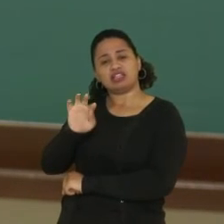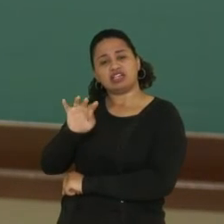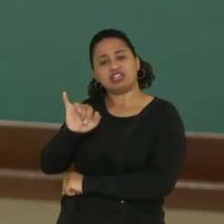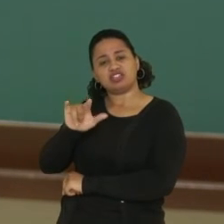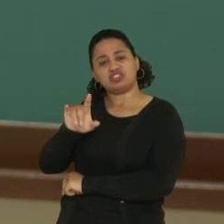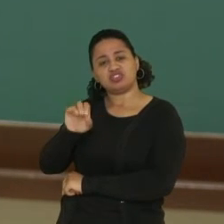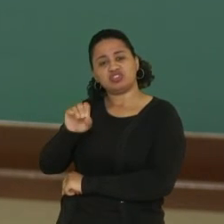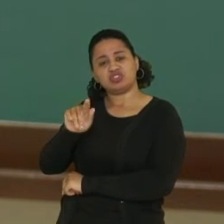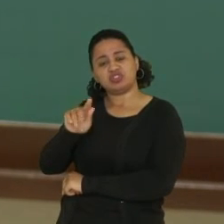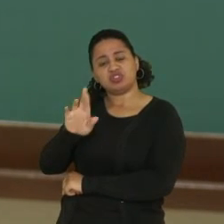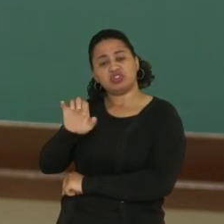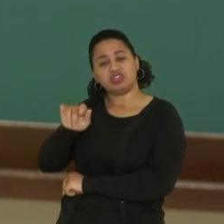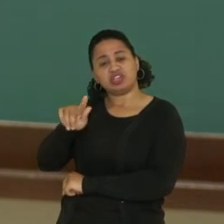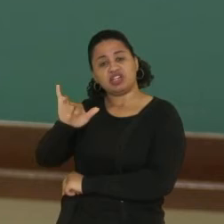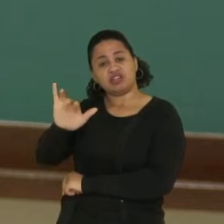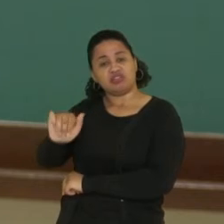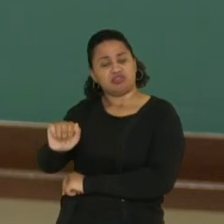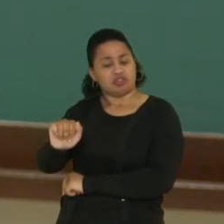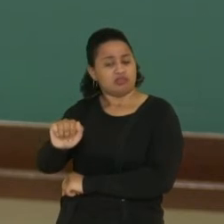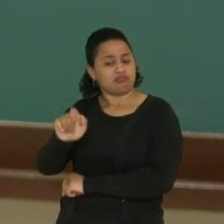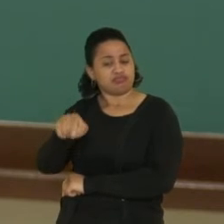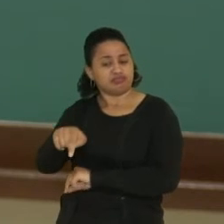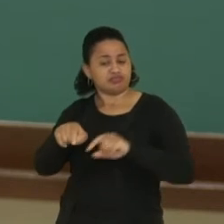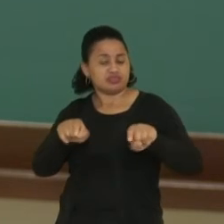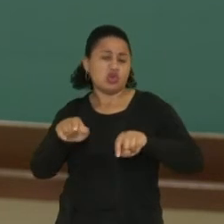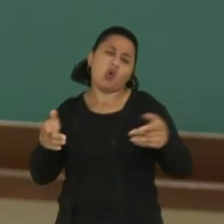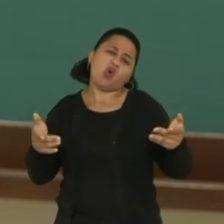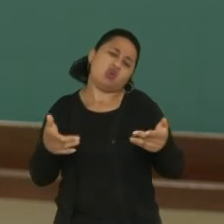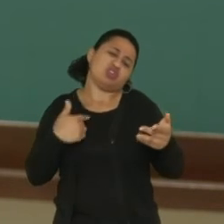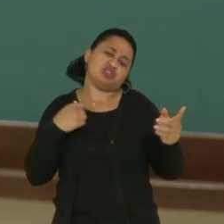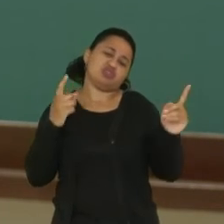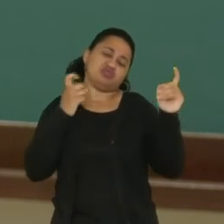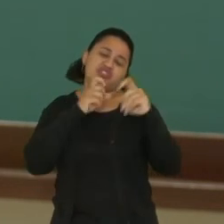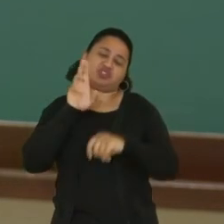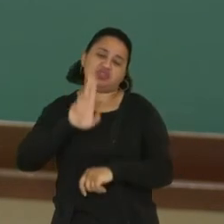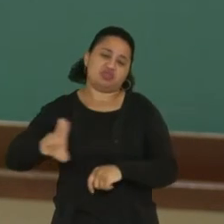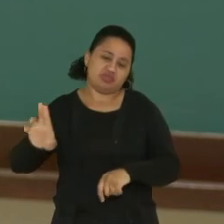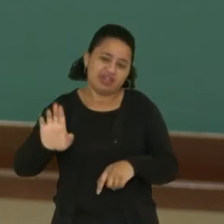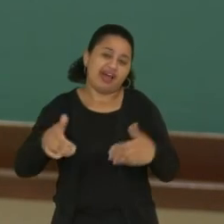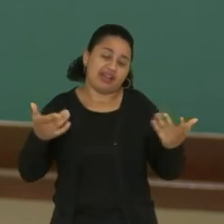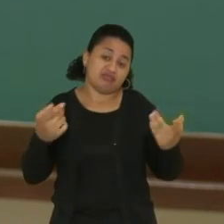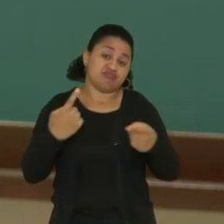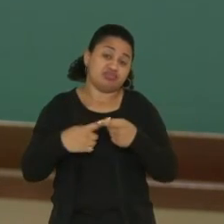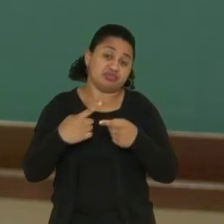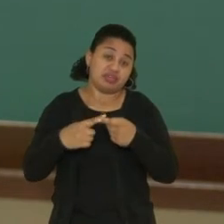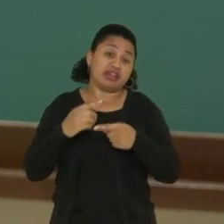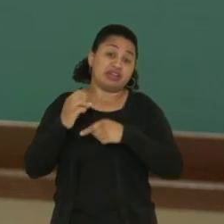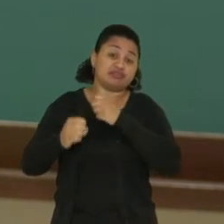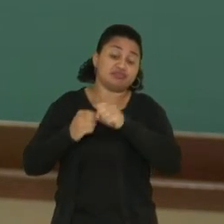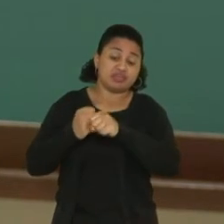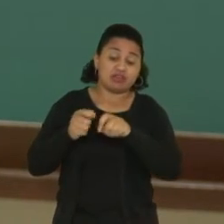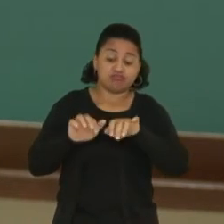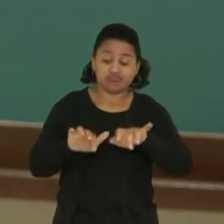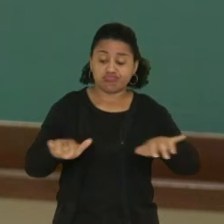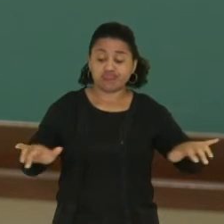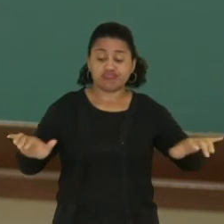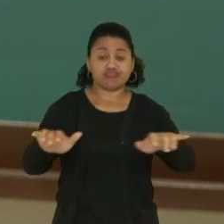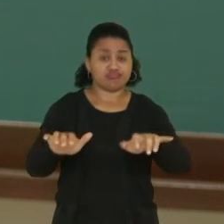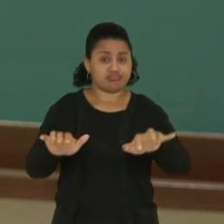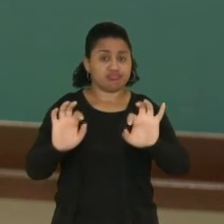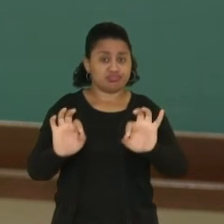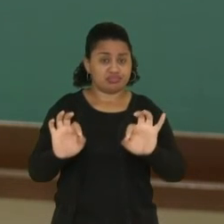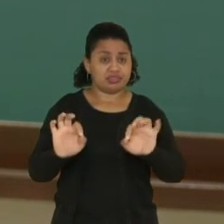vem de dedos. Hoje nós não usamos quase mais a datilografia, porque usamos a digitação,